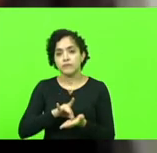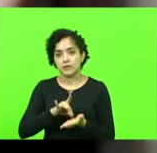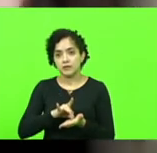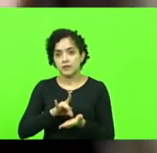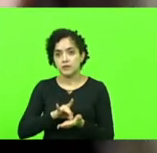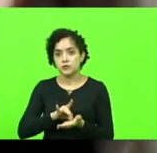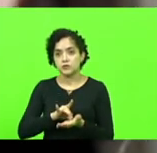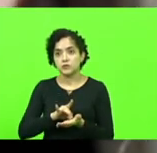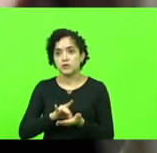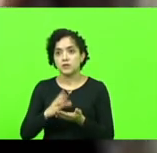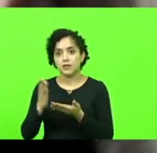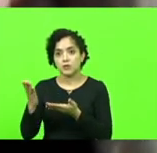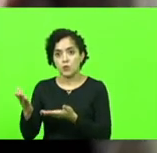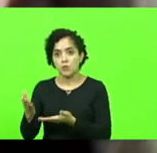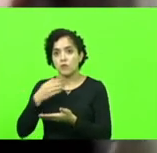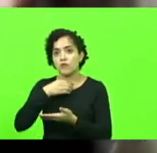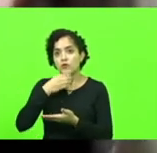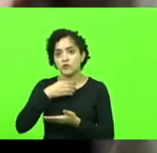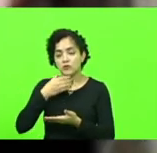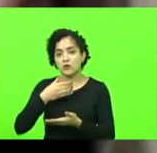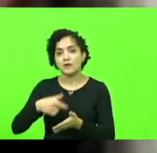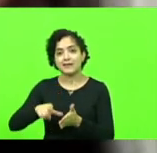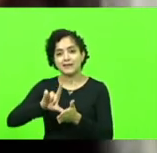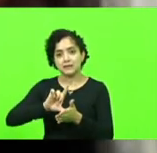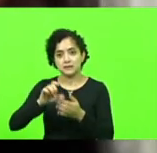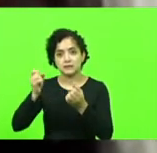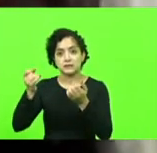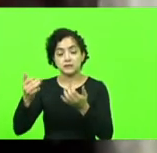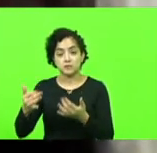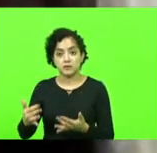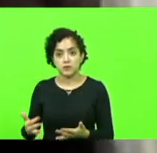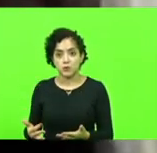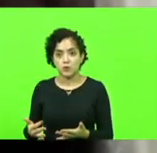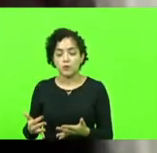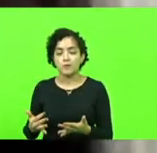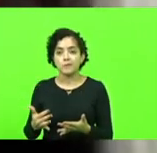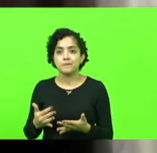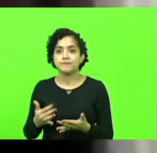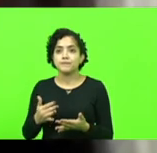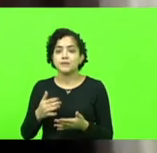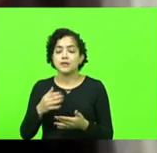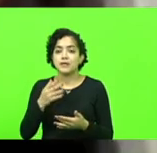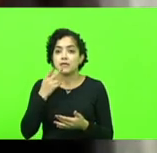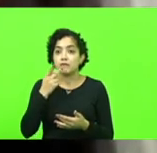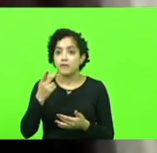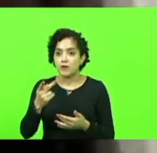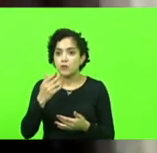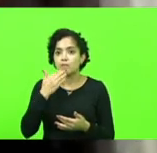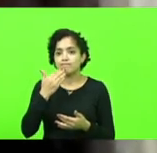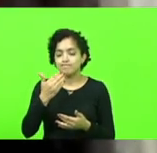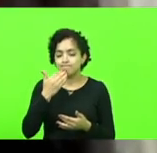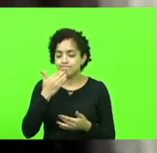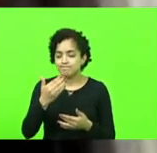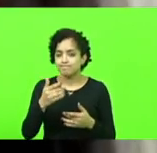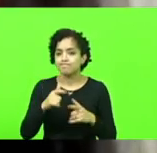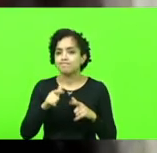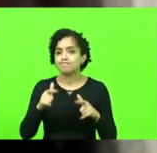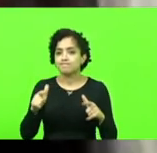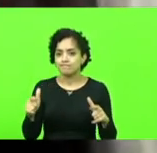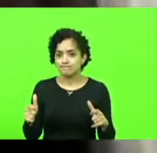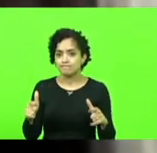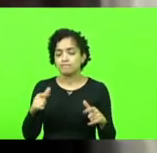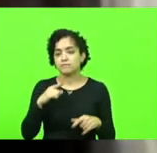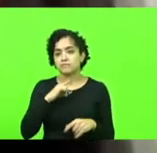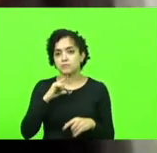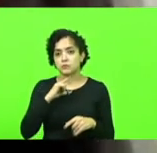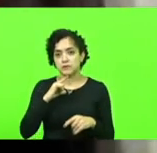nosso fonoaudiólogo Giovanni, ele falou sobre a demanda, existe uma demanda muito grande, isso